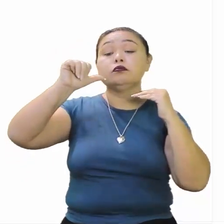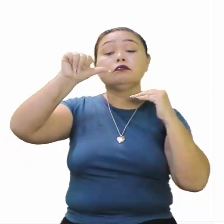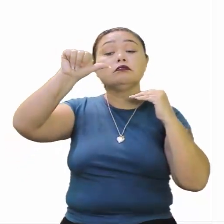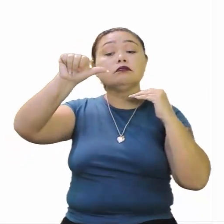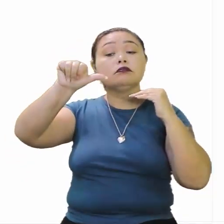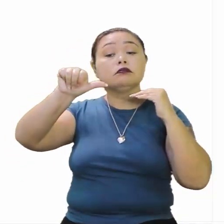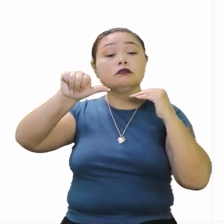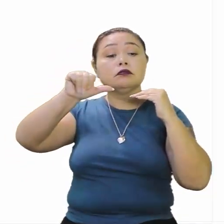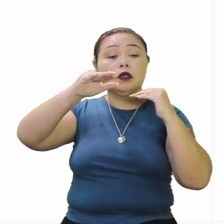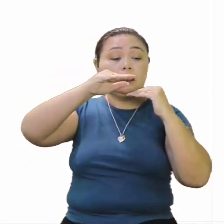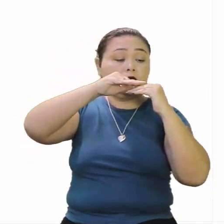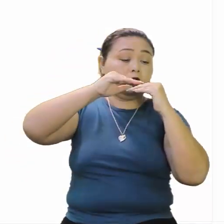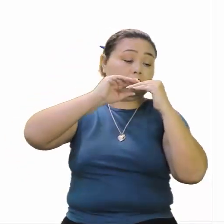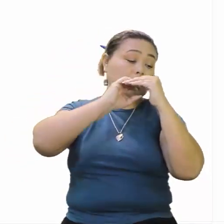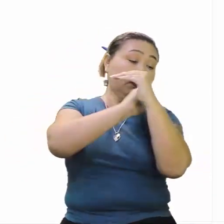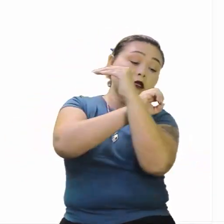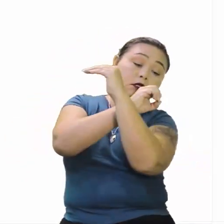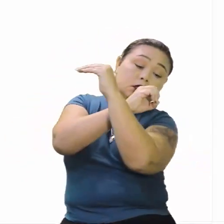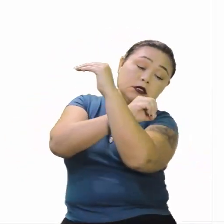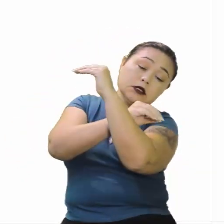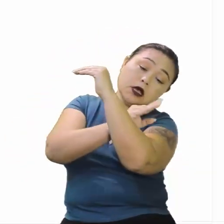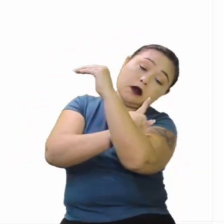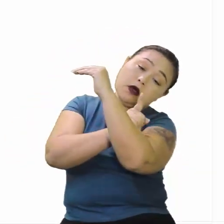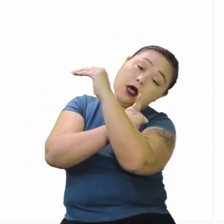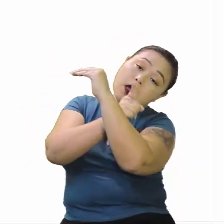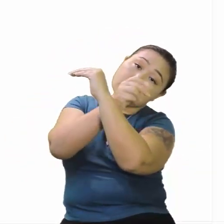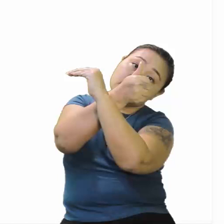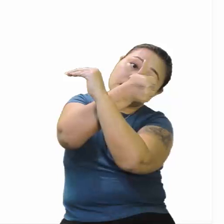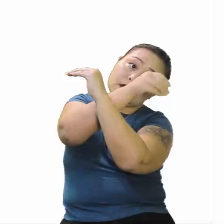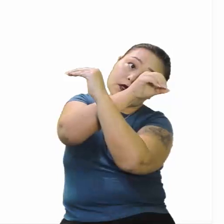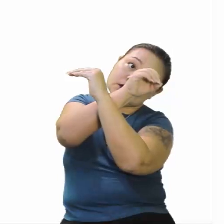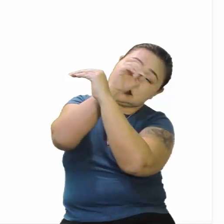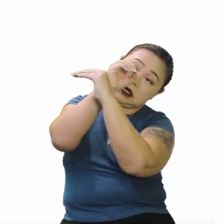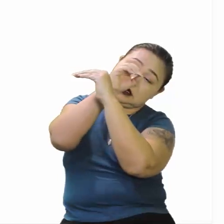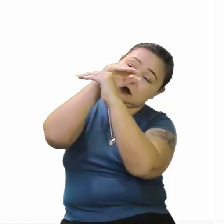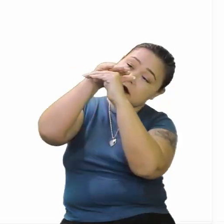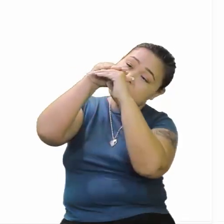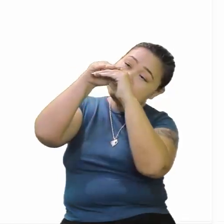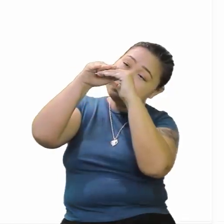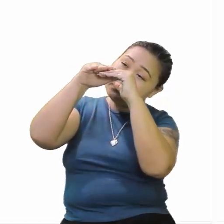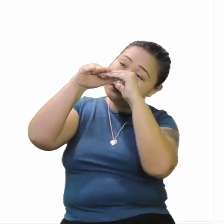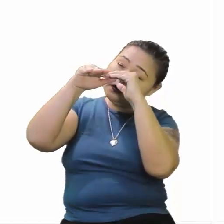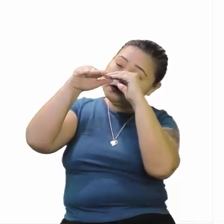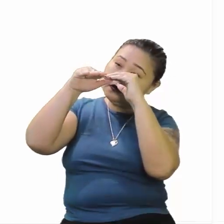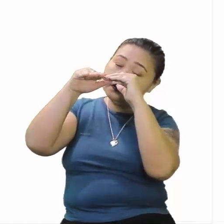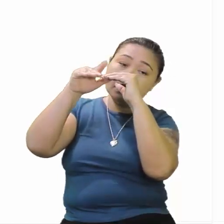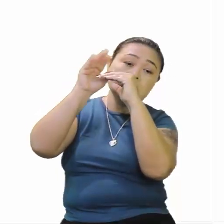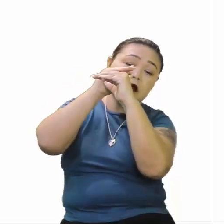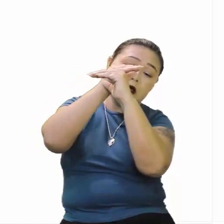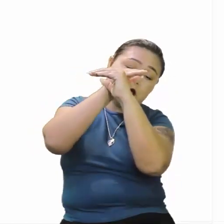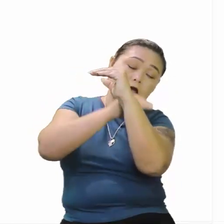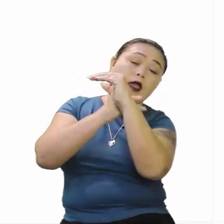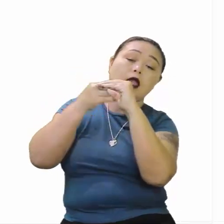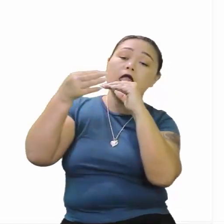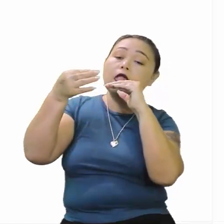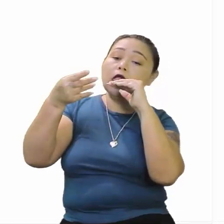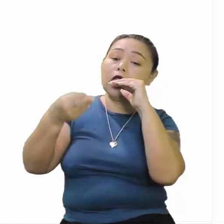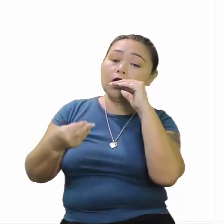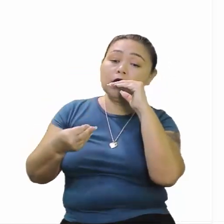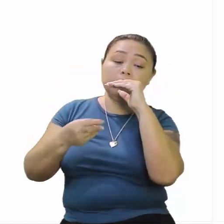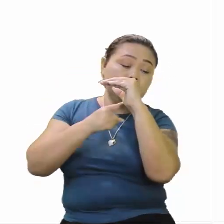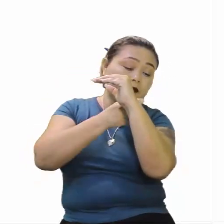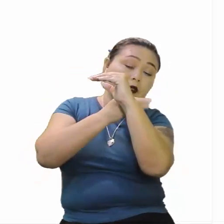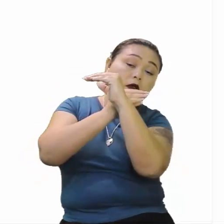de 0 a 100 graus, eu tenho somente líquido. Como também abaixo de 0 até 0, eu tinha somente